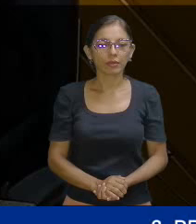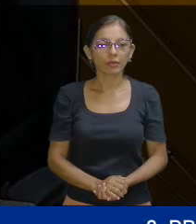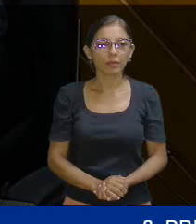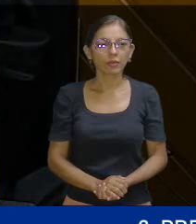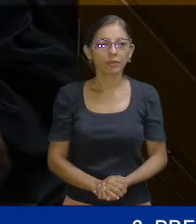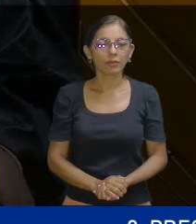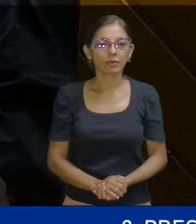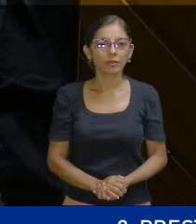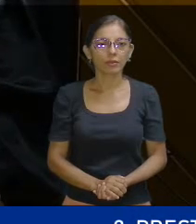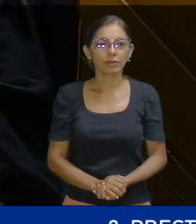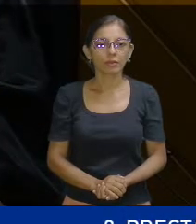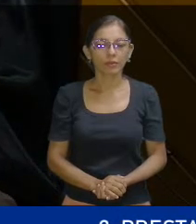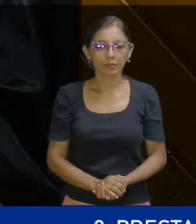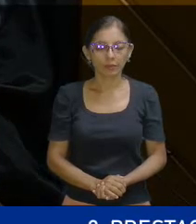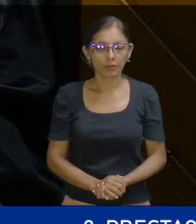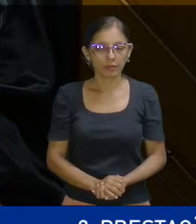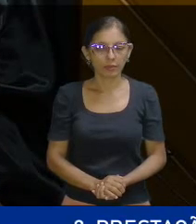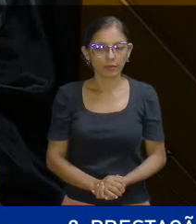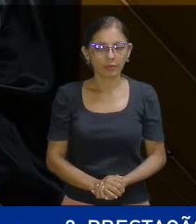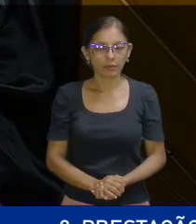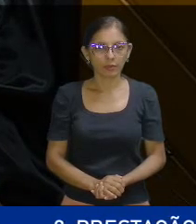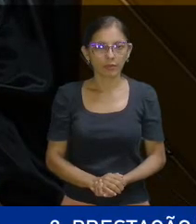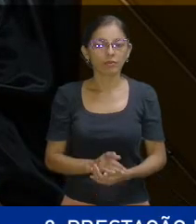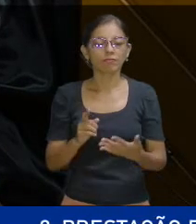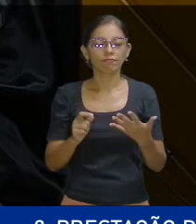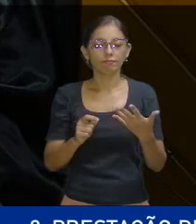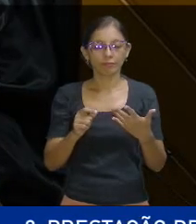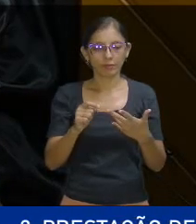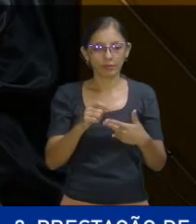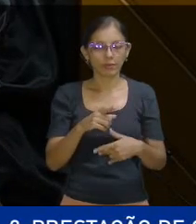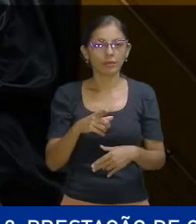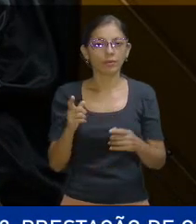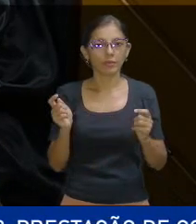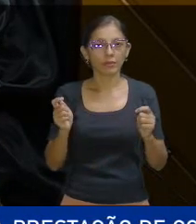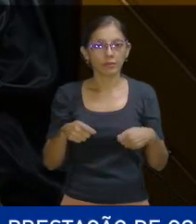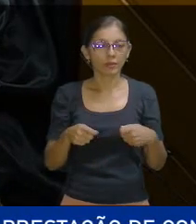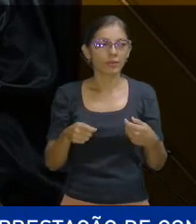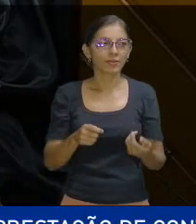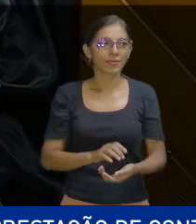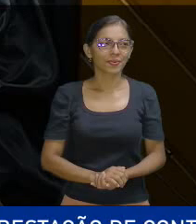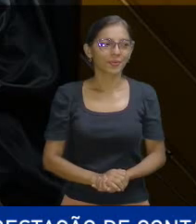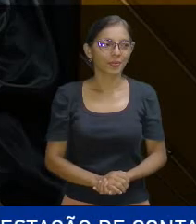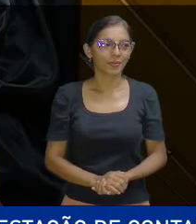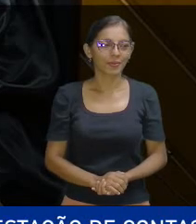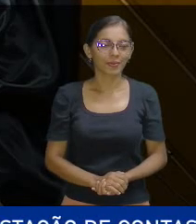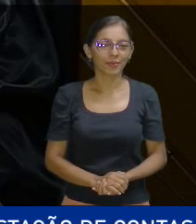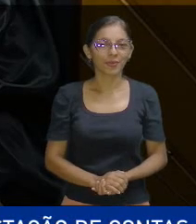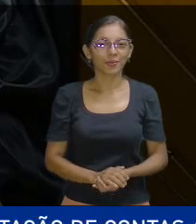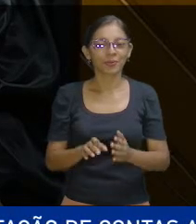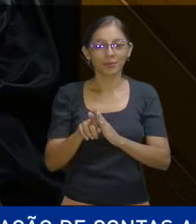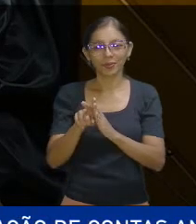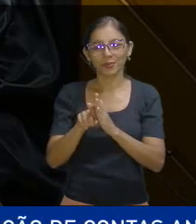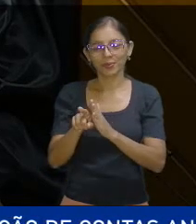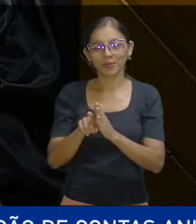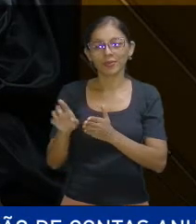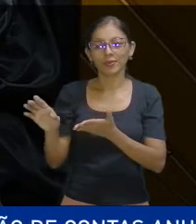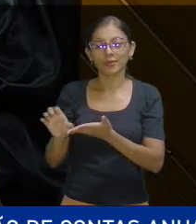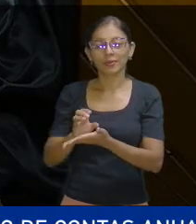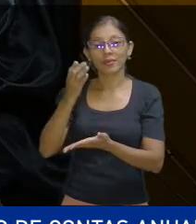Presidente, foco no juiz Rivaldo Valente, na barra de Olagem Frio 2, prestação de contas anuais. Número do